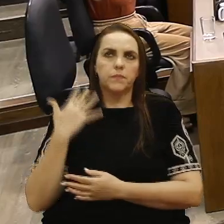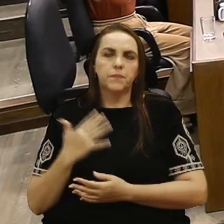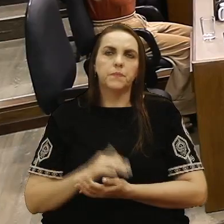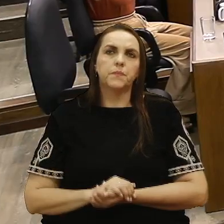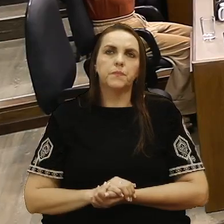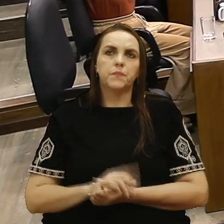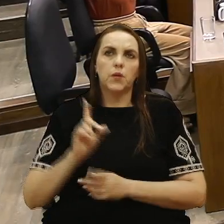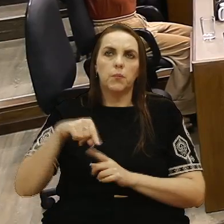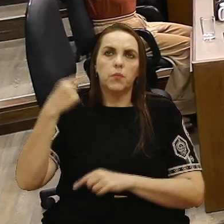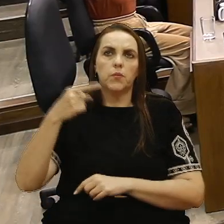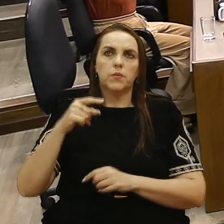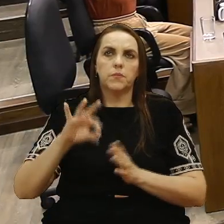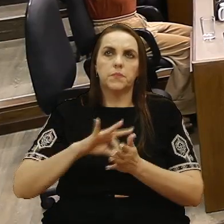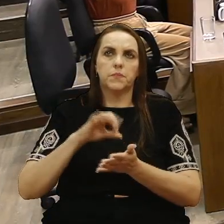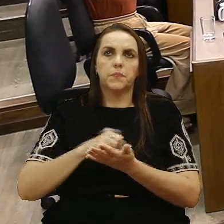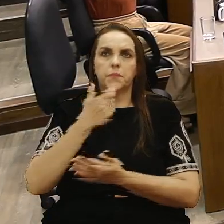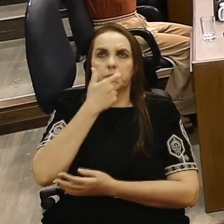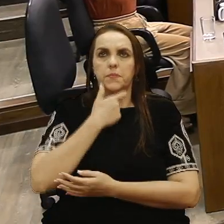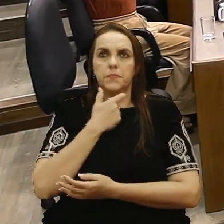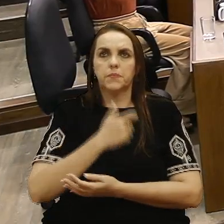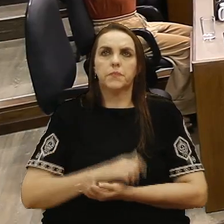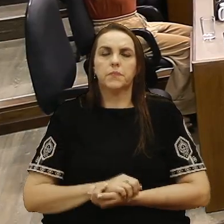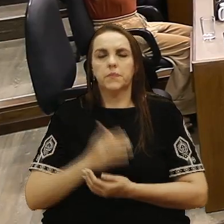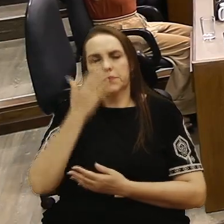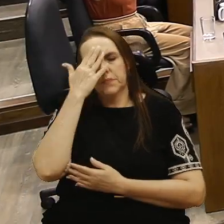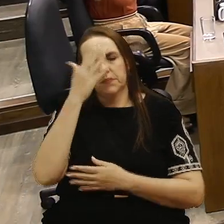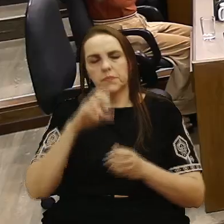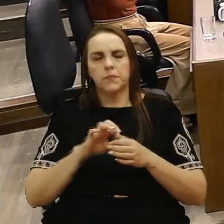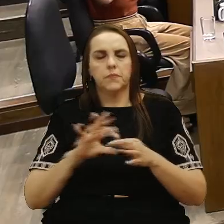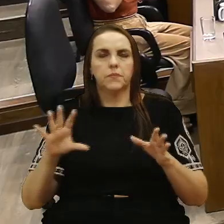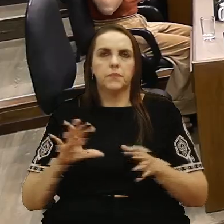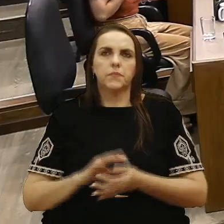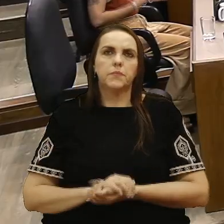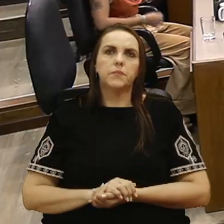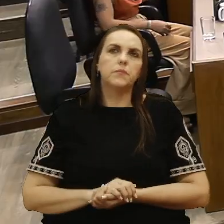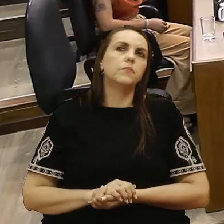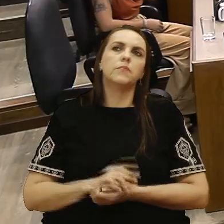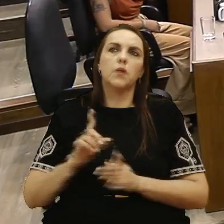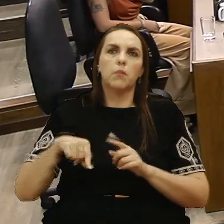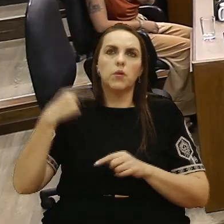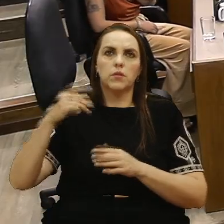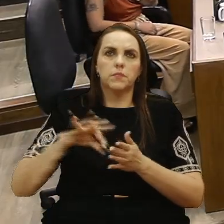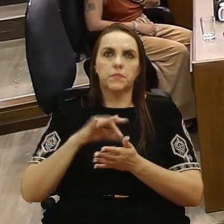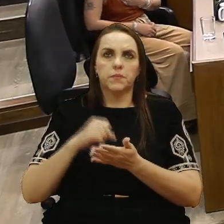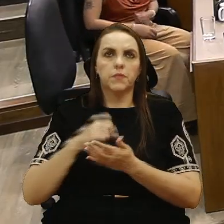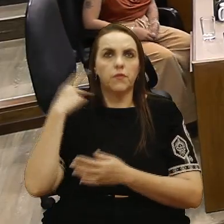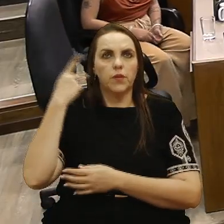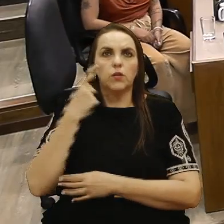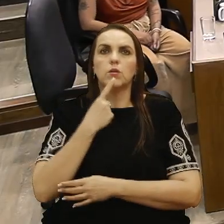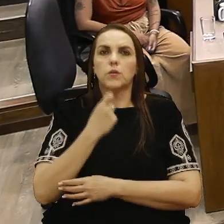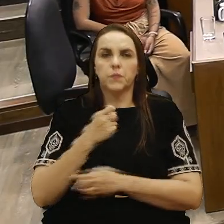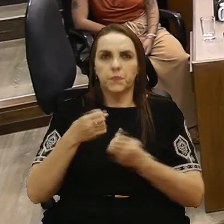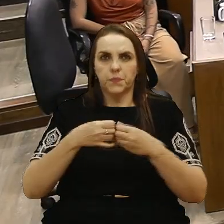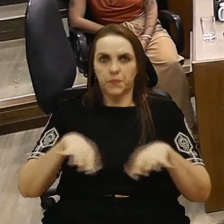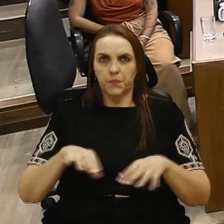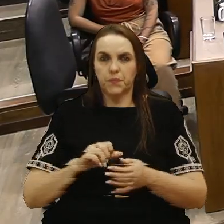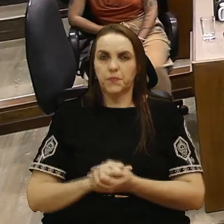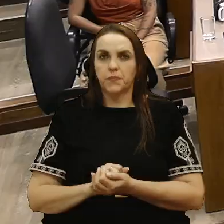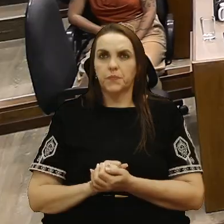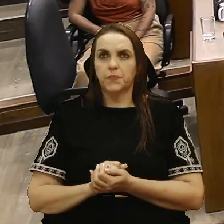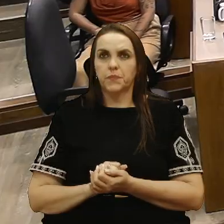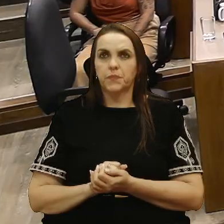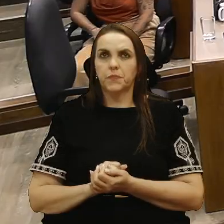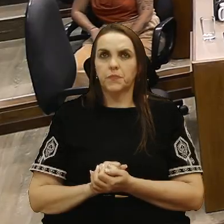voto, Tenente Cristiano Becker. Agradece e abre mão. Próximo inscrito, vereador Rose Frigerio, prejudicado. Próximo inscrito, vereador